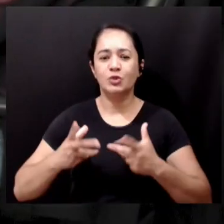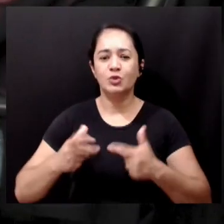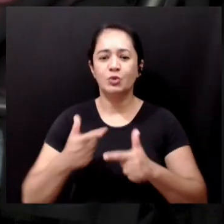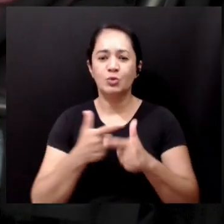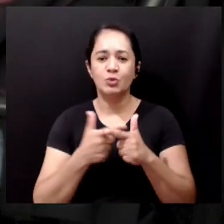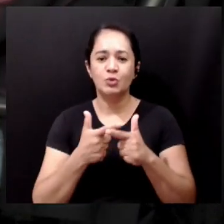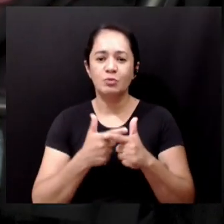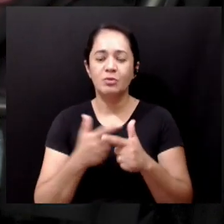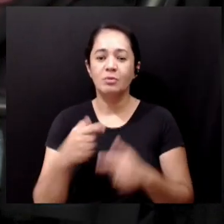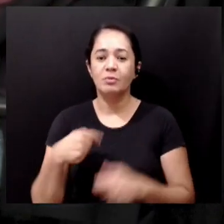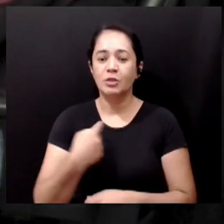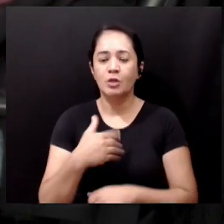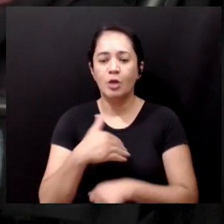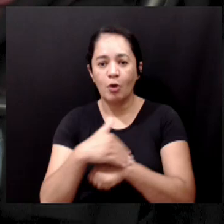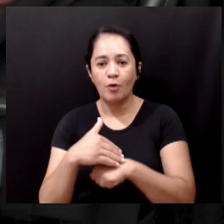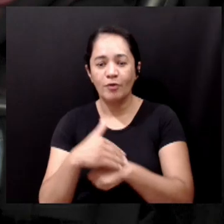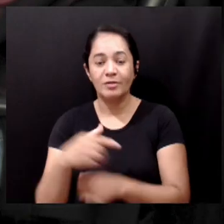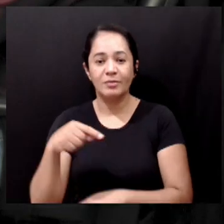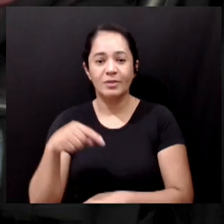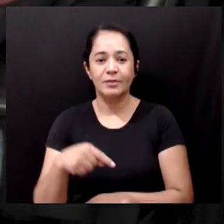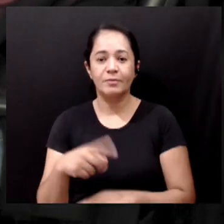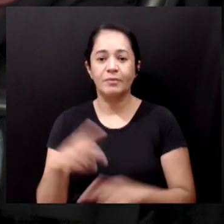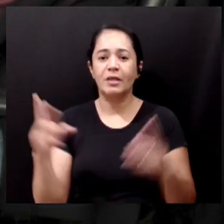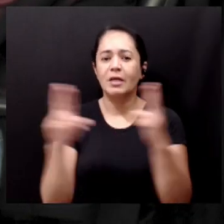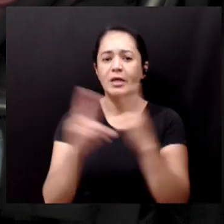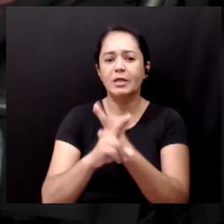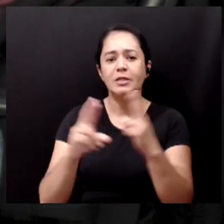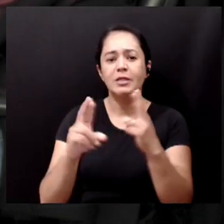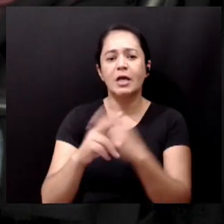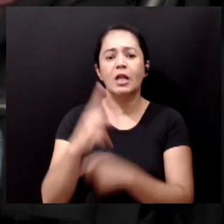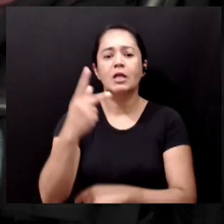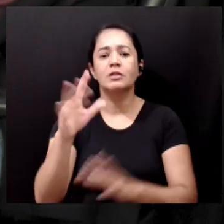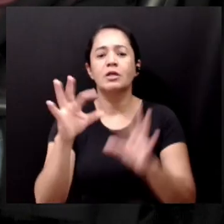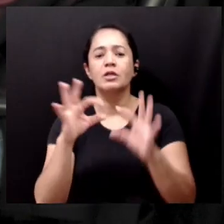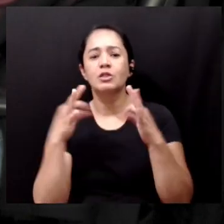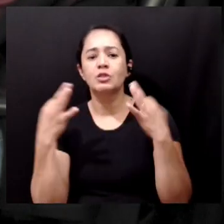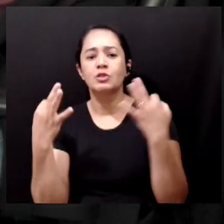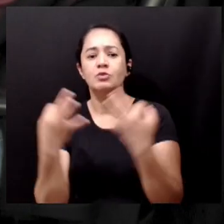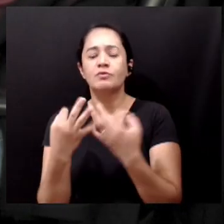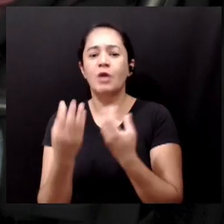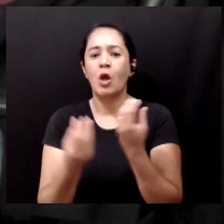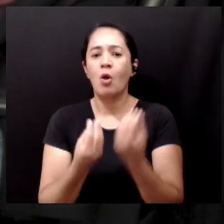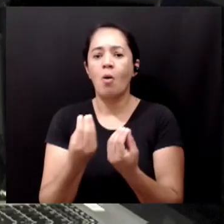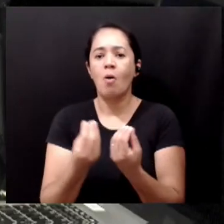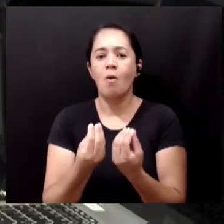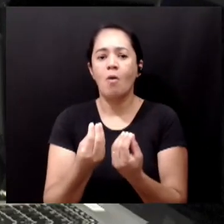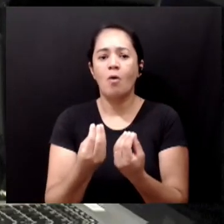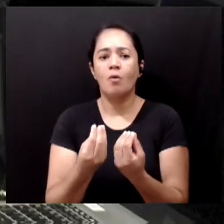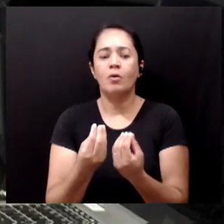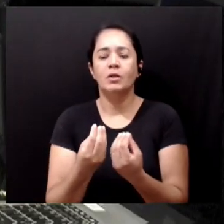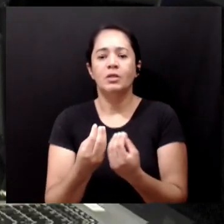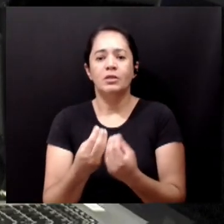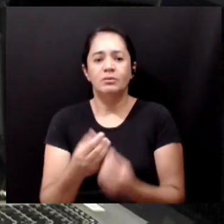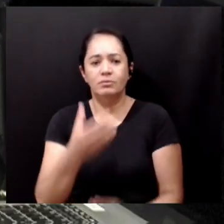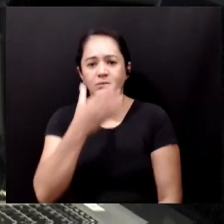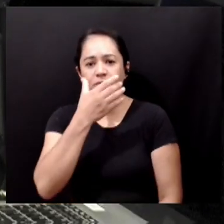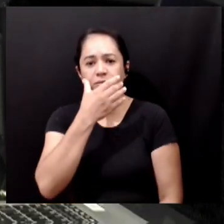relação à sua família, eles tiveram pai, esposa,